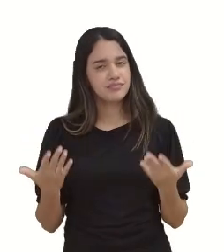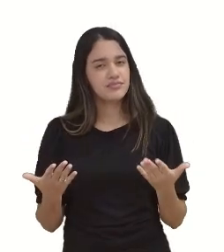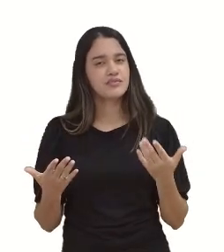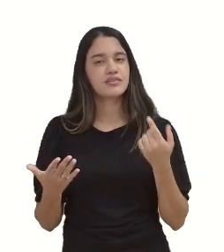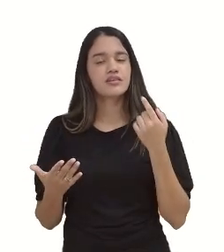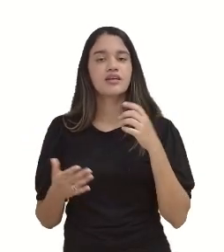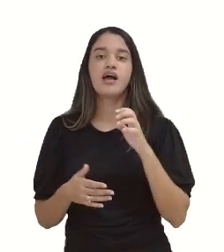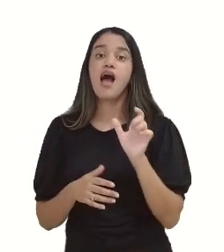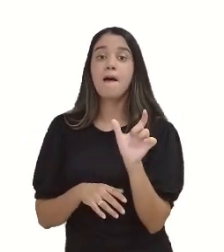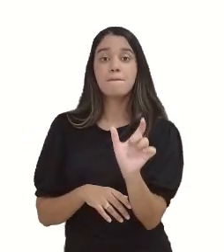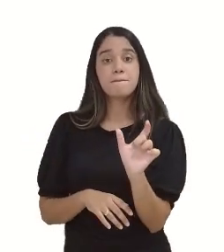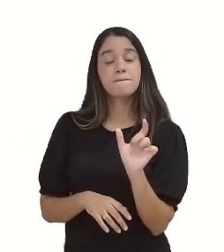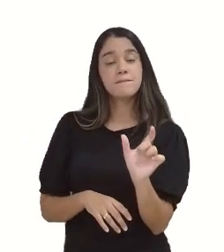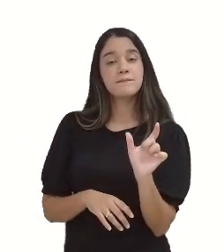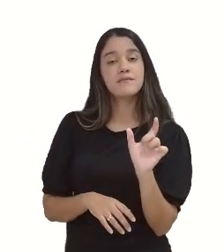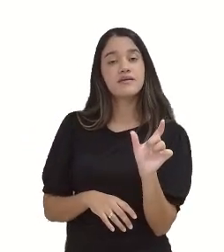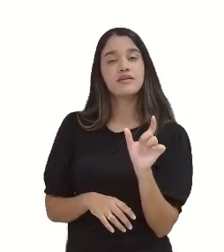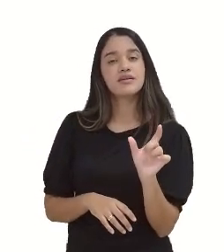esse enquanto